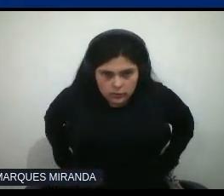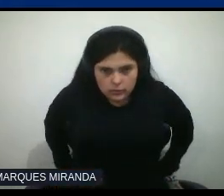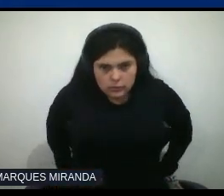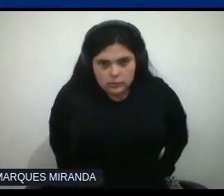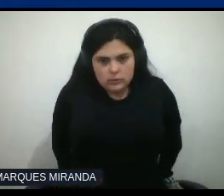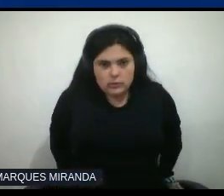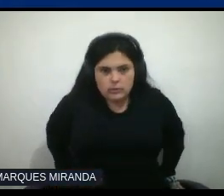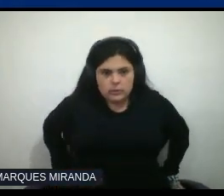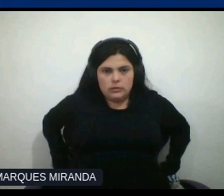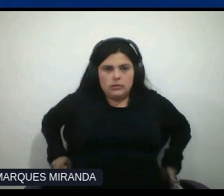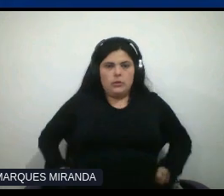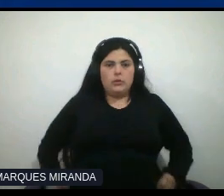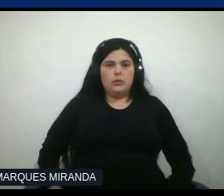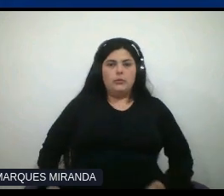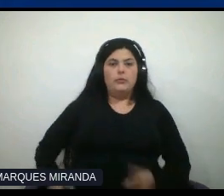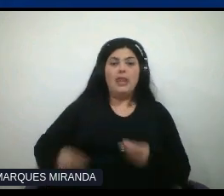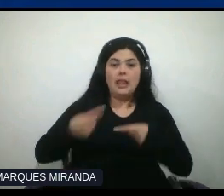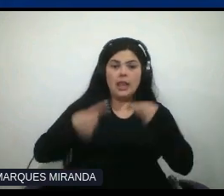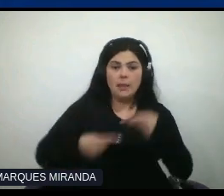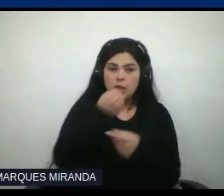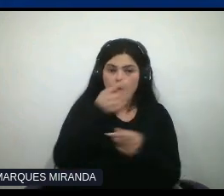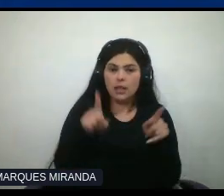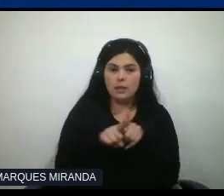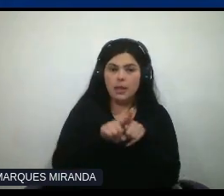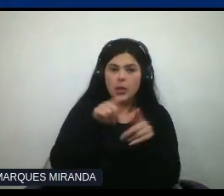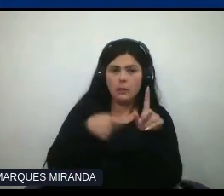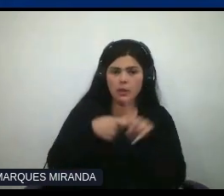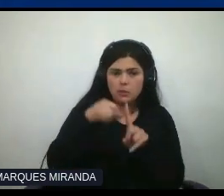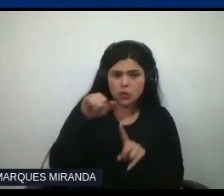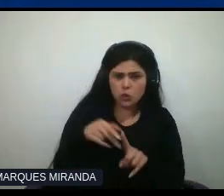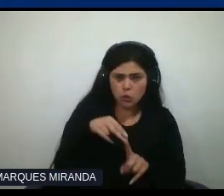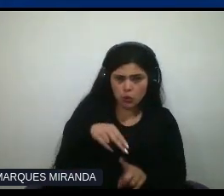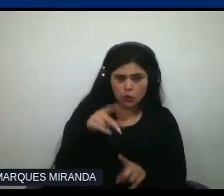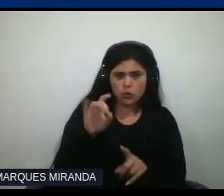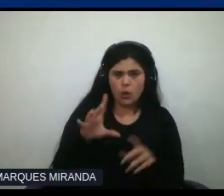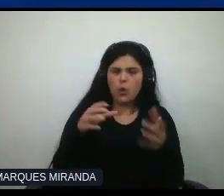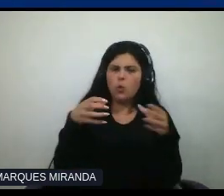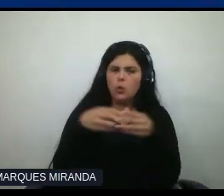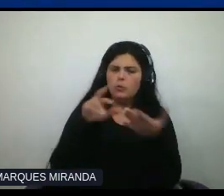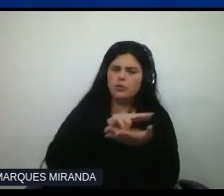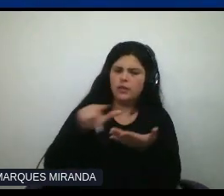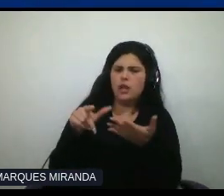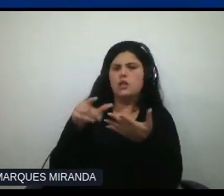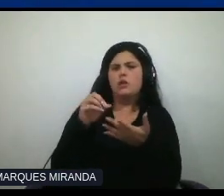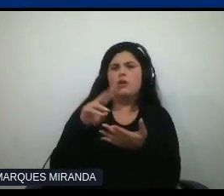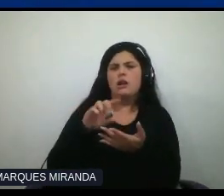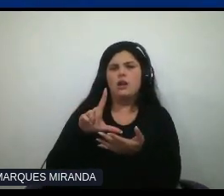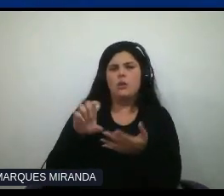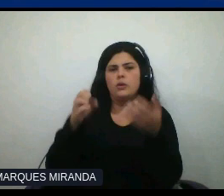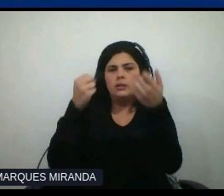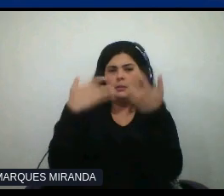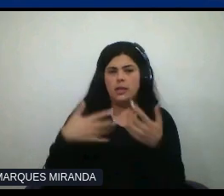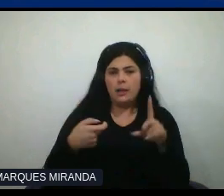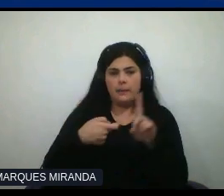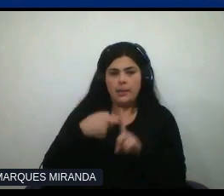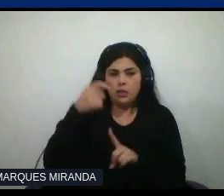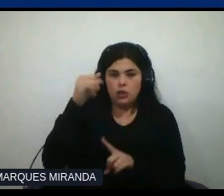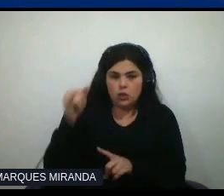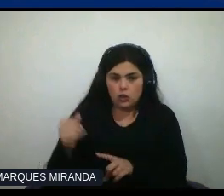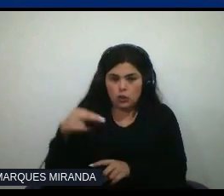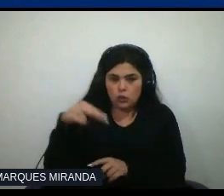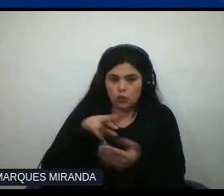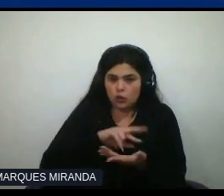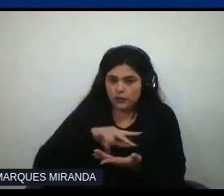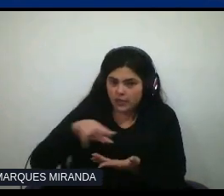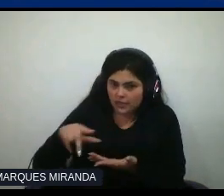O debate é sempre bem-vindo, e não só no mês de junho. E isso aqui no grupo de diversidade da Oracle, a gente sempre fala. O mês de junho é o mês da